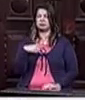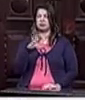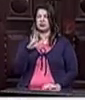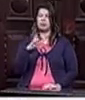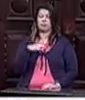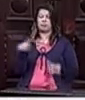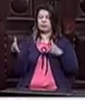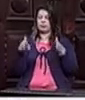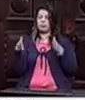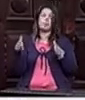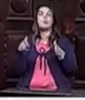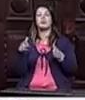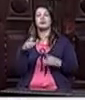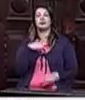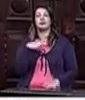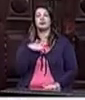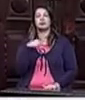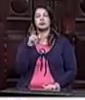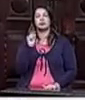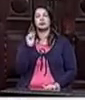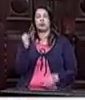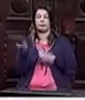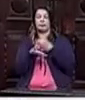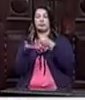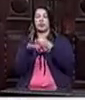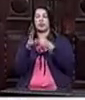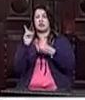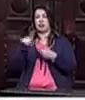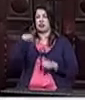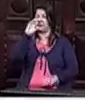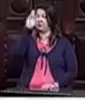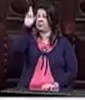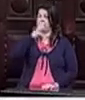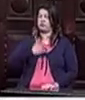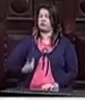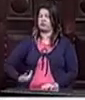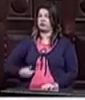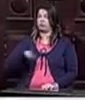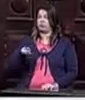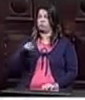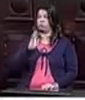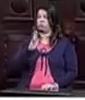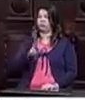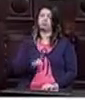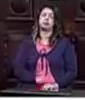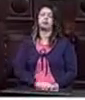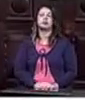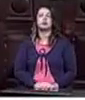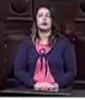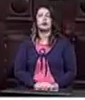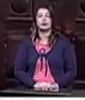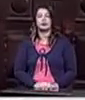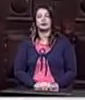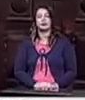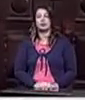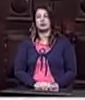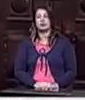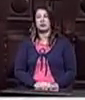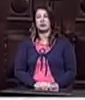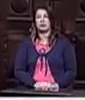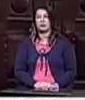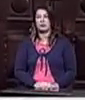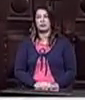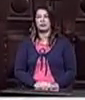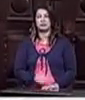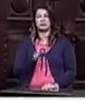base do governo. Acho que esse governo tem uma base e a base é responsável por tudo que acontece, não é só o governador. Tá, me tira desses seis aí, tá? Não, tira o senhor. É